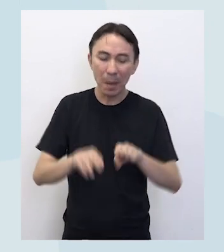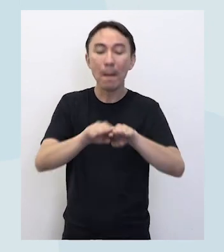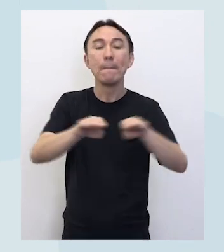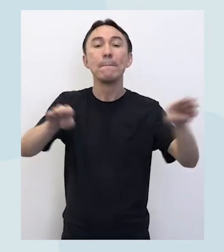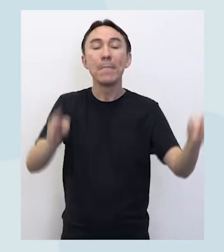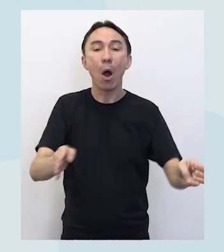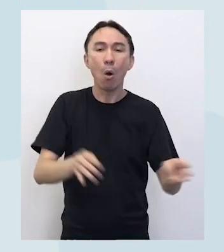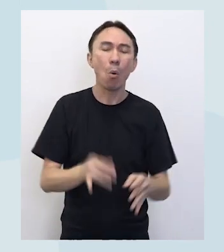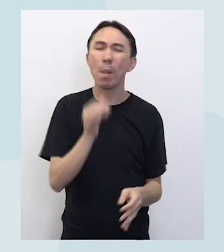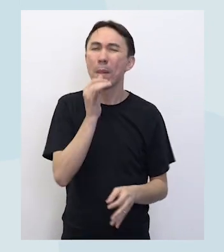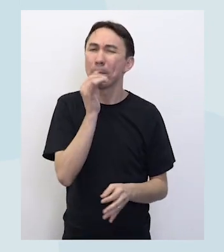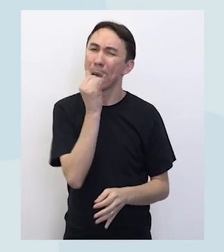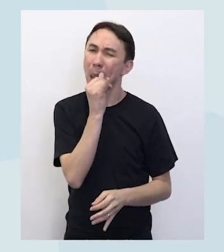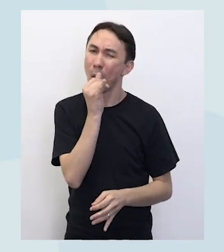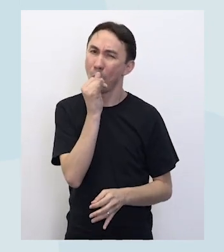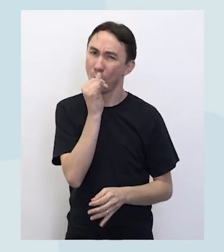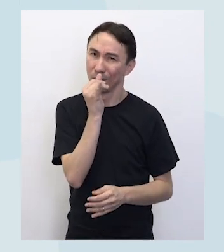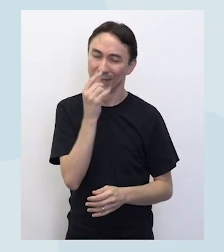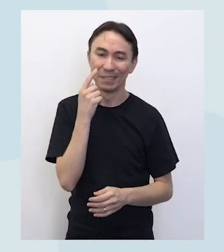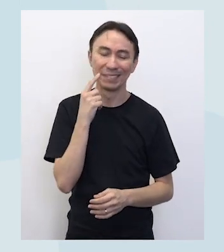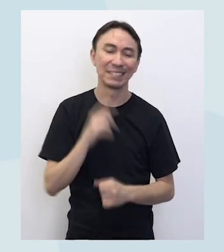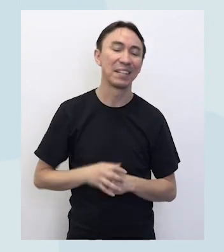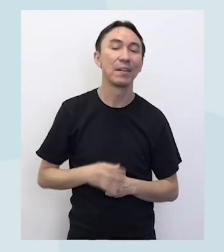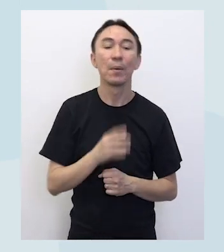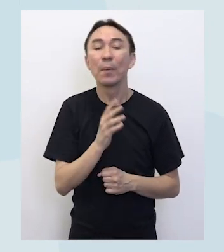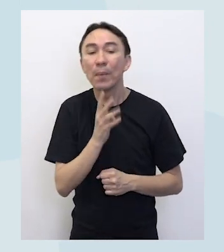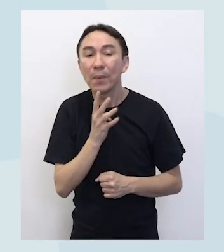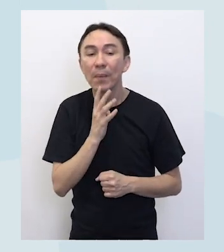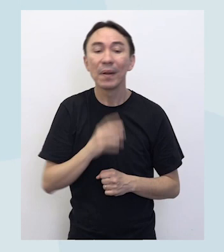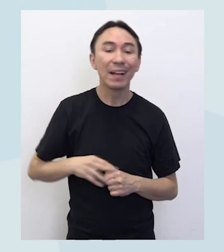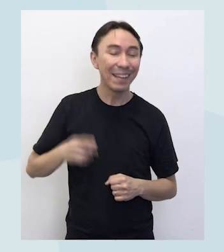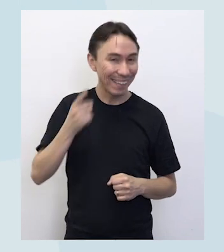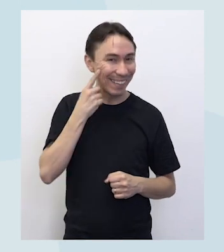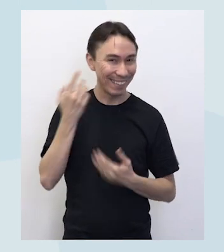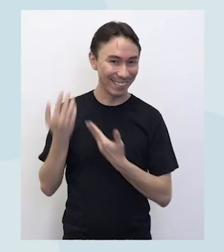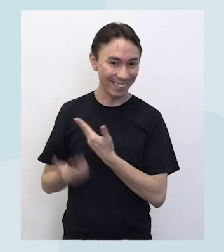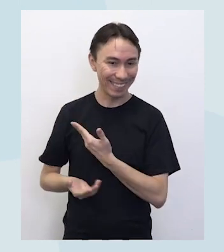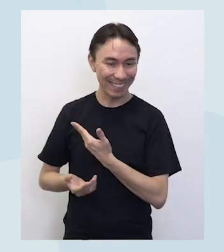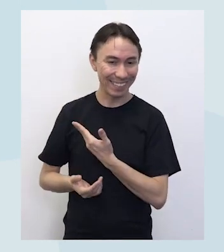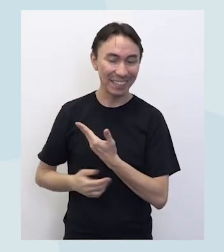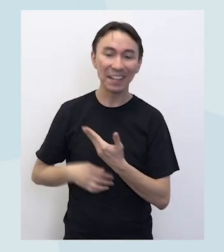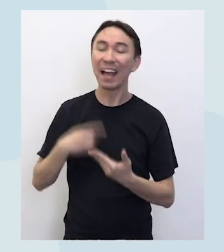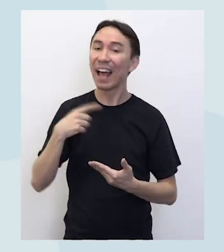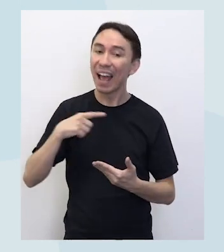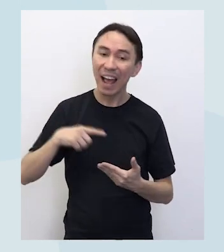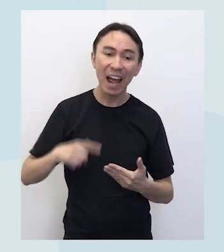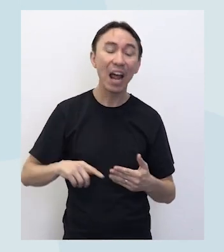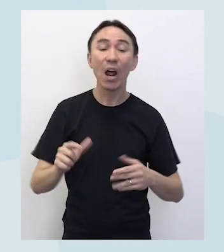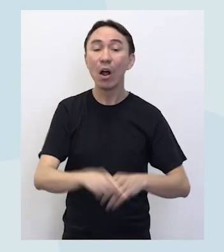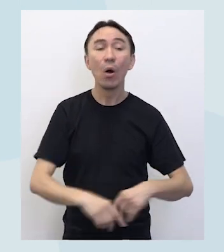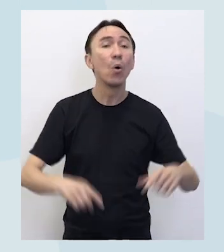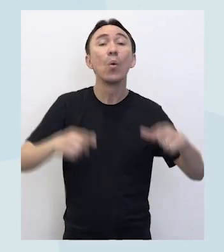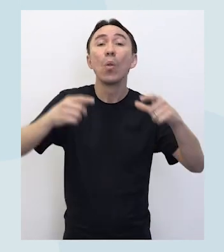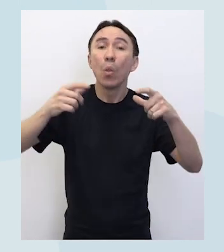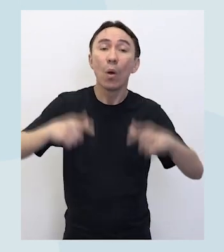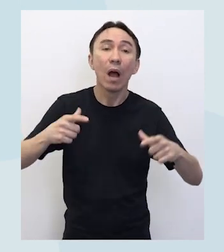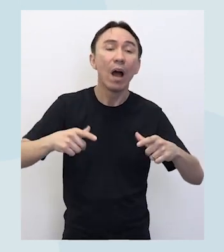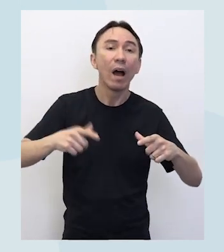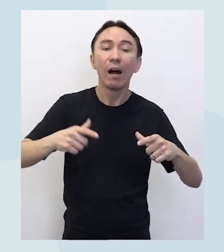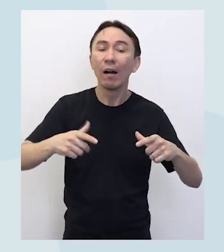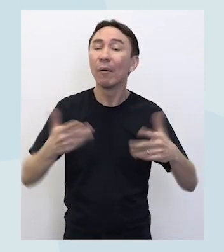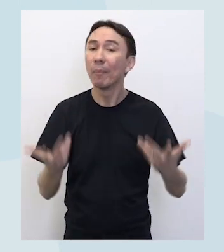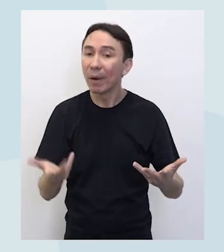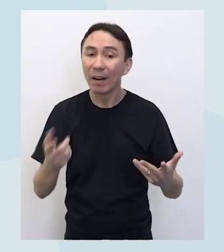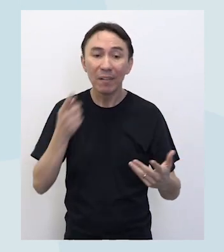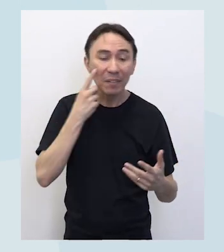né? Que, embasado no conceito de ponto de fuga e perspectiva, surge a elaboração de um espaço que tenta estabelecer a